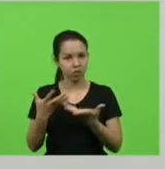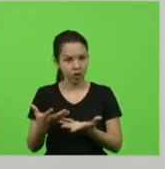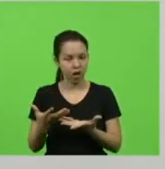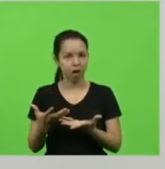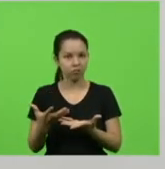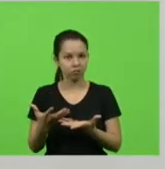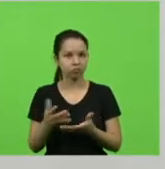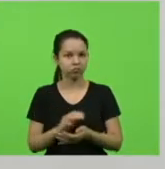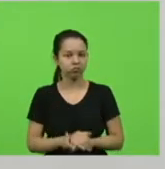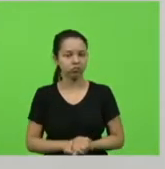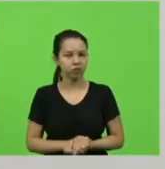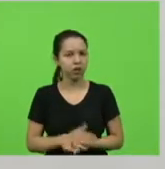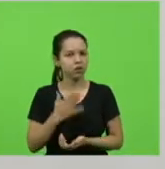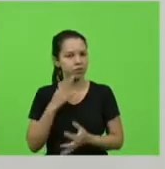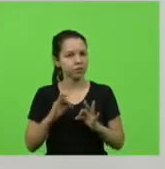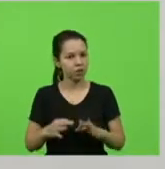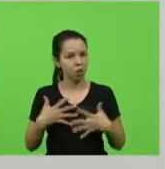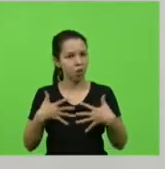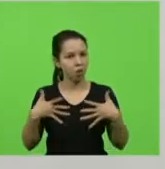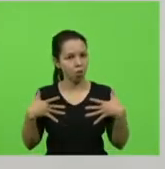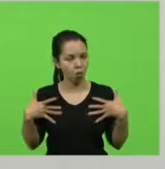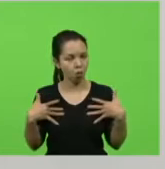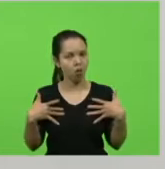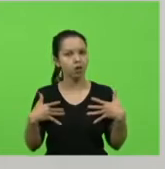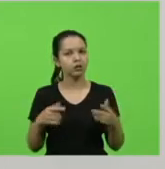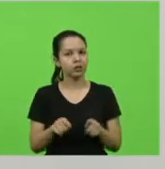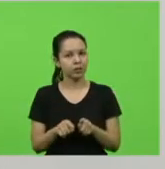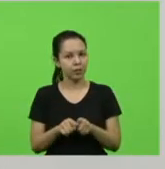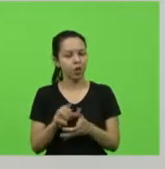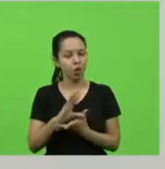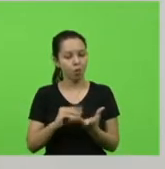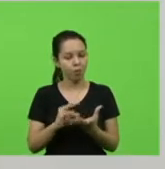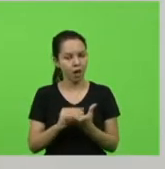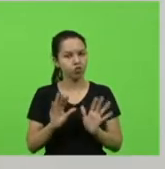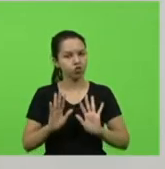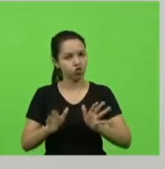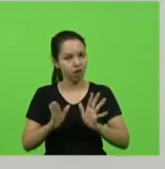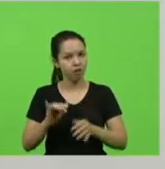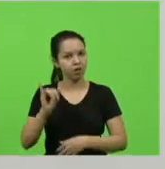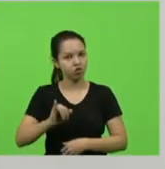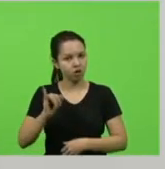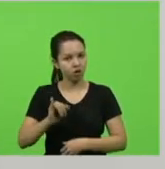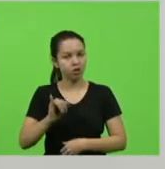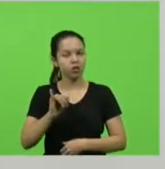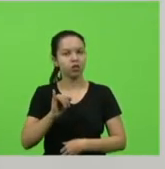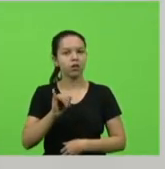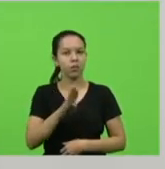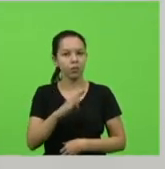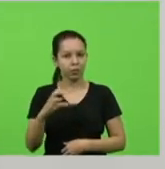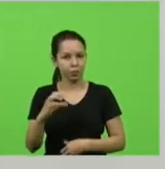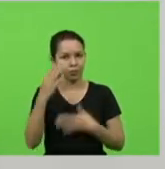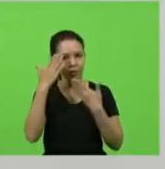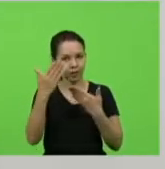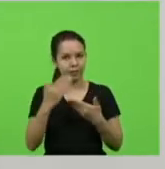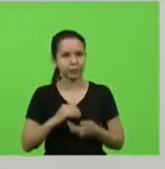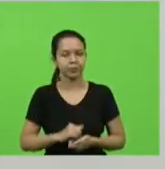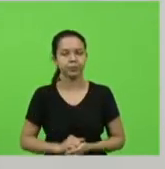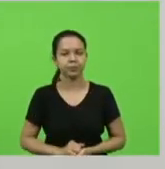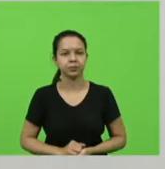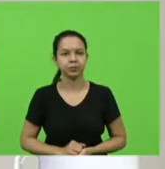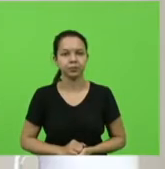Com toda certeza vai ser uma honra para a gente. Já foi, inclusive, copiado em Itajaí e em Balneário Camboriú. Muito obrigada.